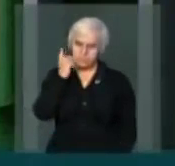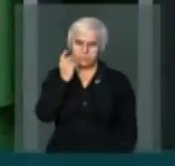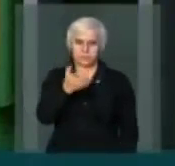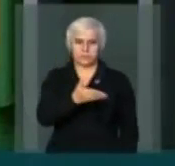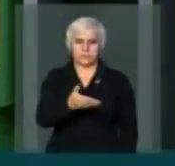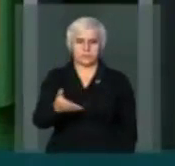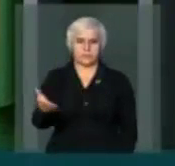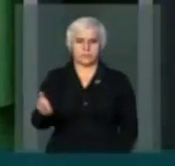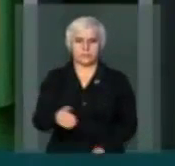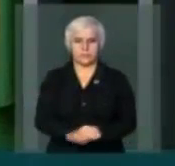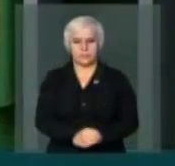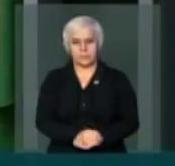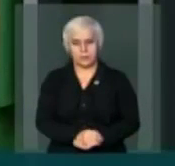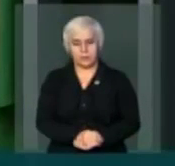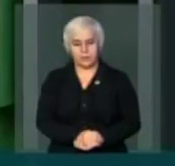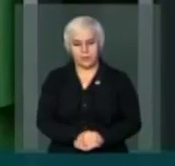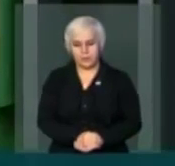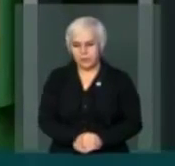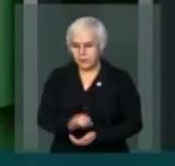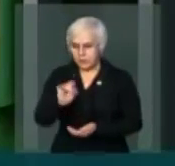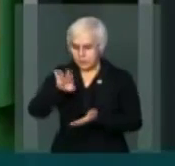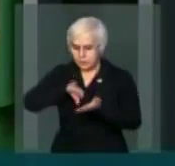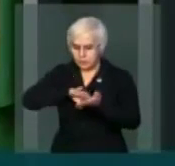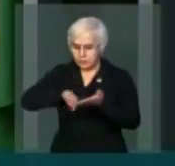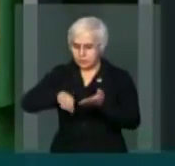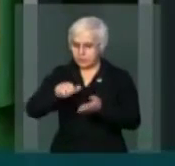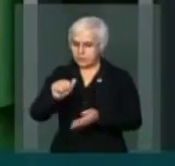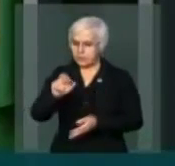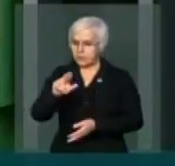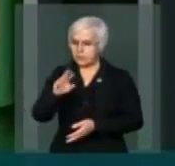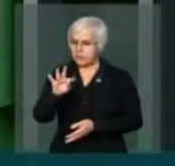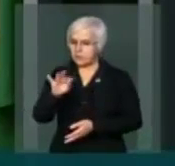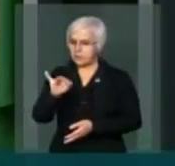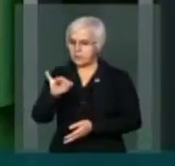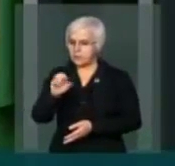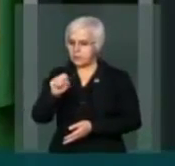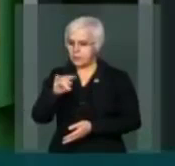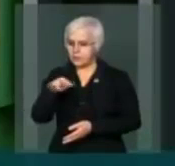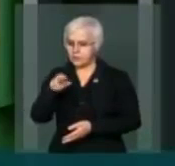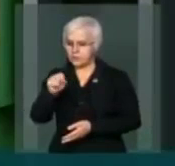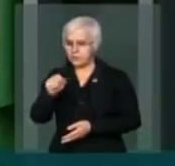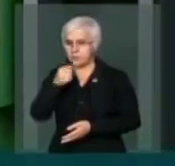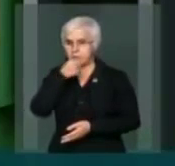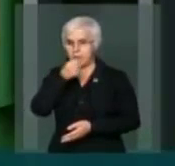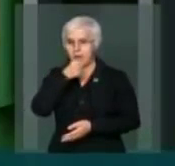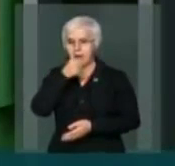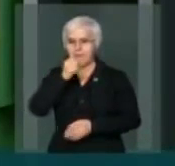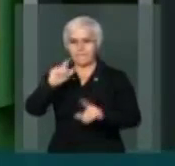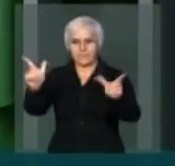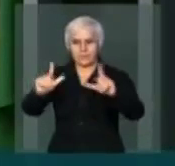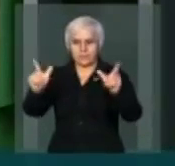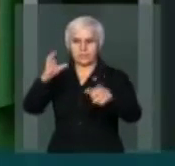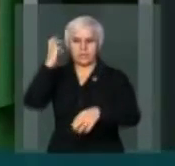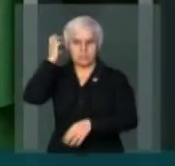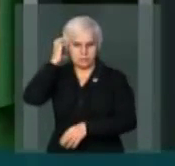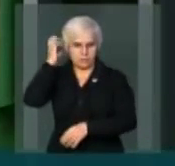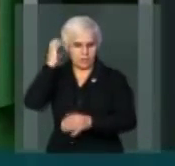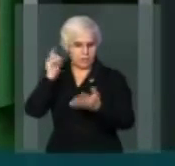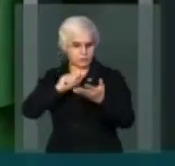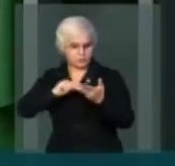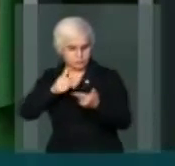deputados, com exceção dos artistas, dos apresentadores de programas de rádio e